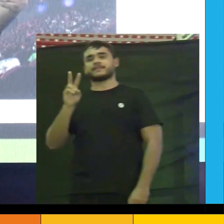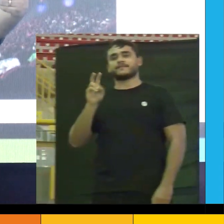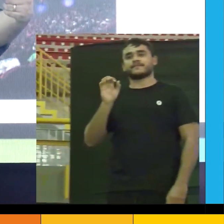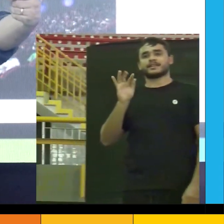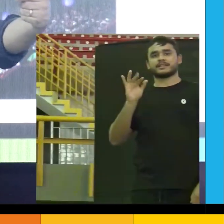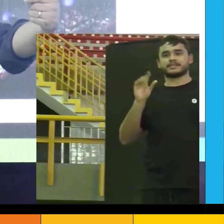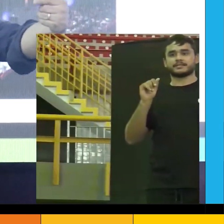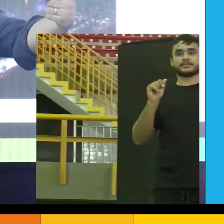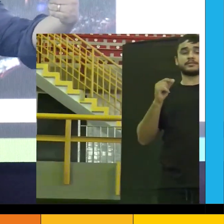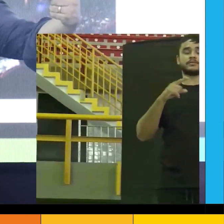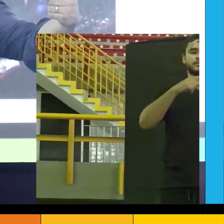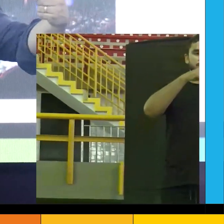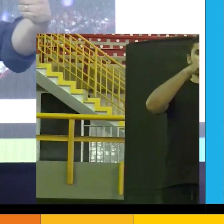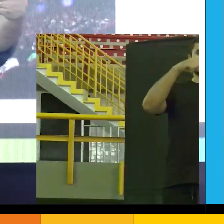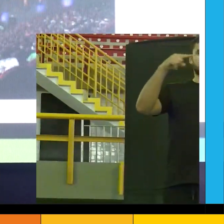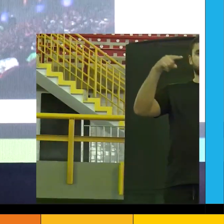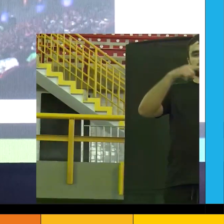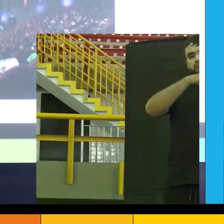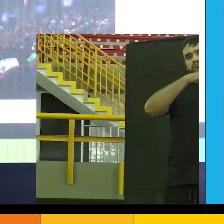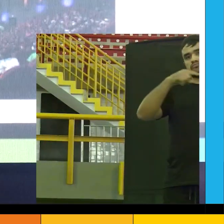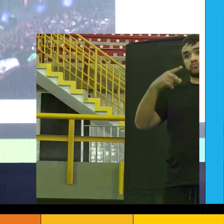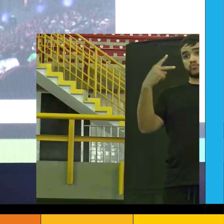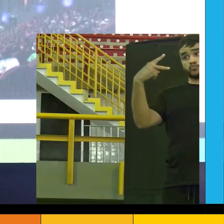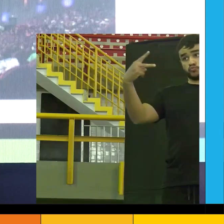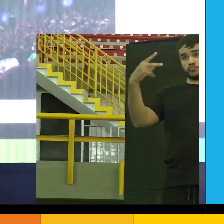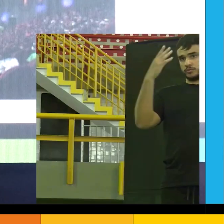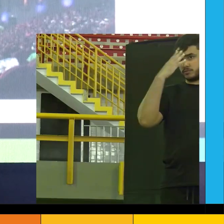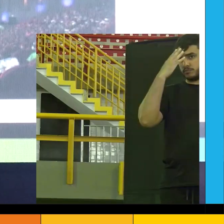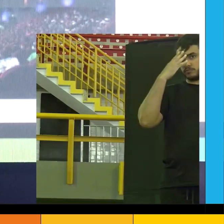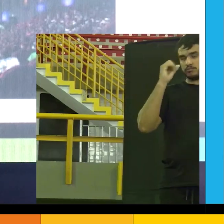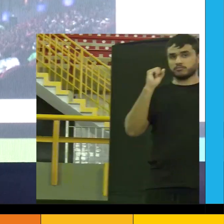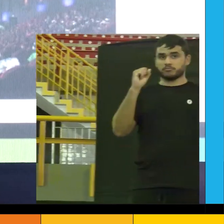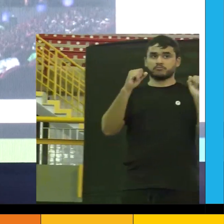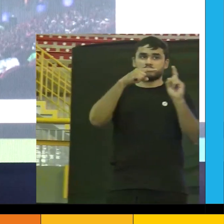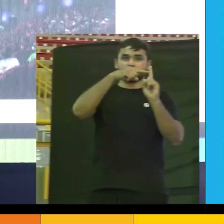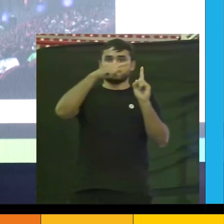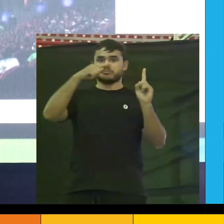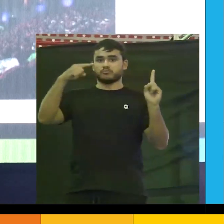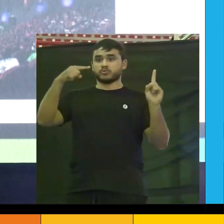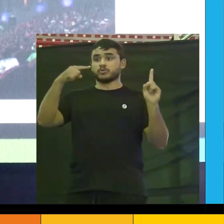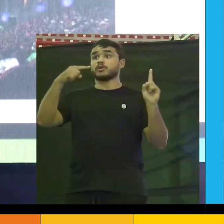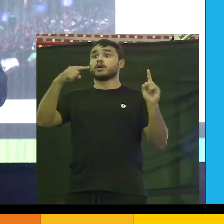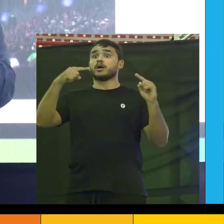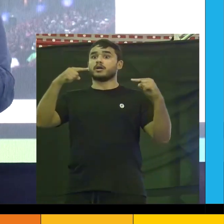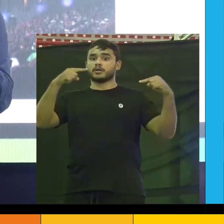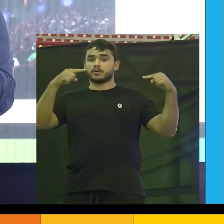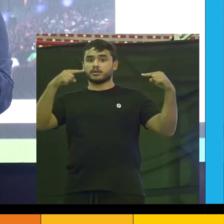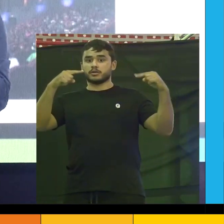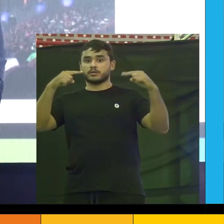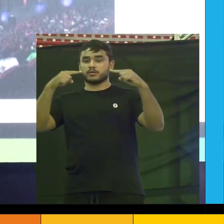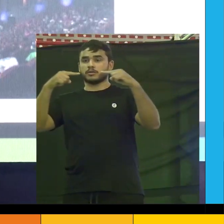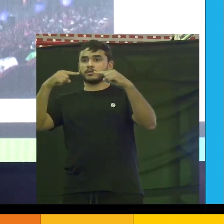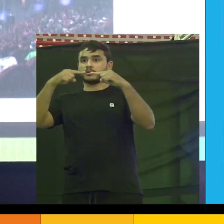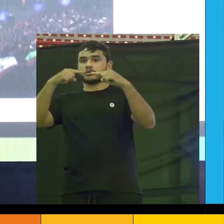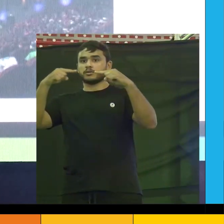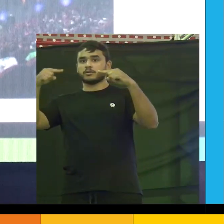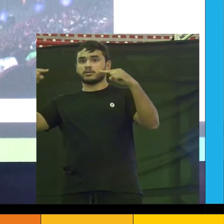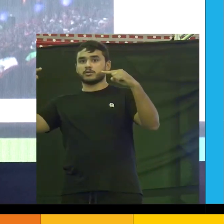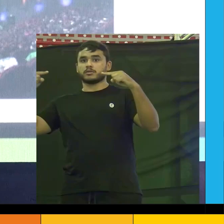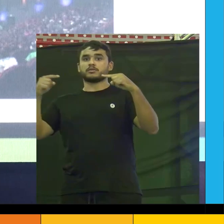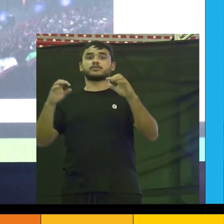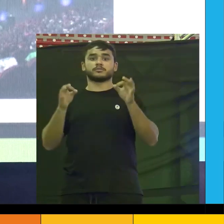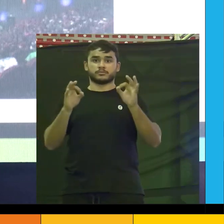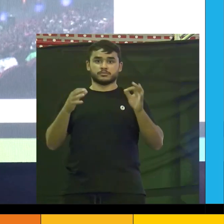ondas. Pode ser construtiva ou destrutiva. Ilano, a interferência construtiva, há